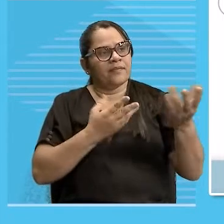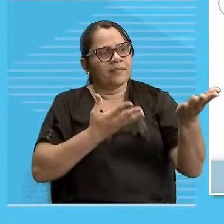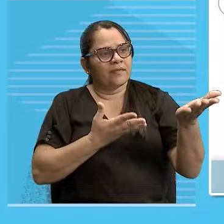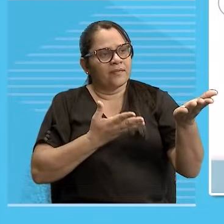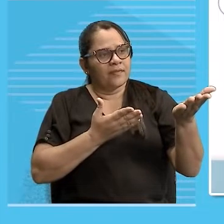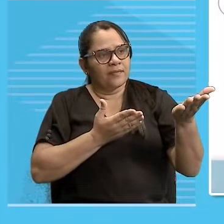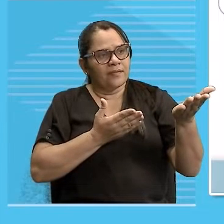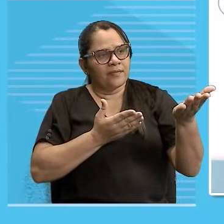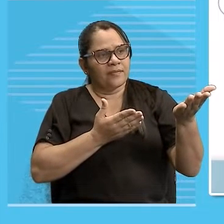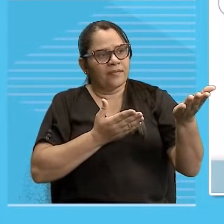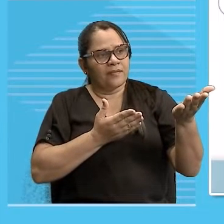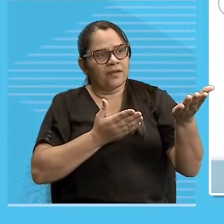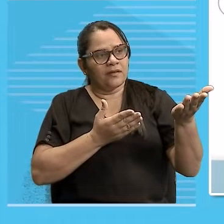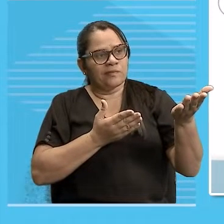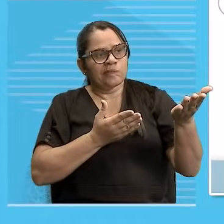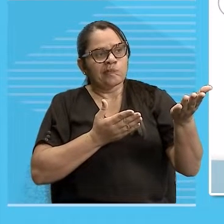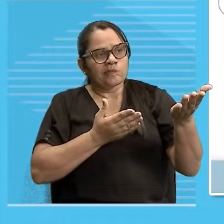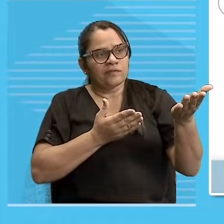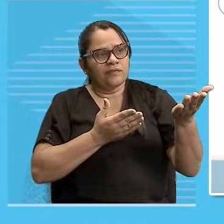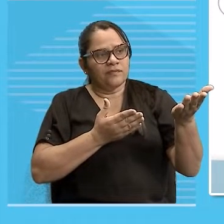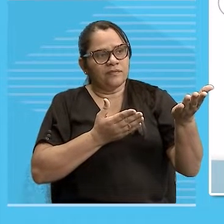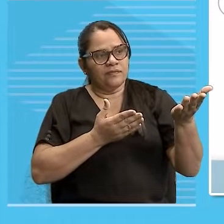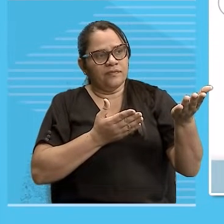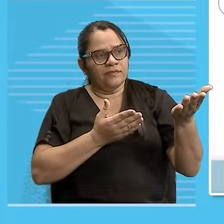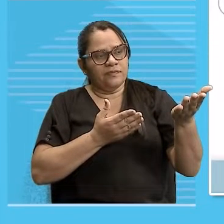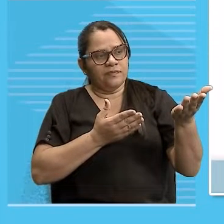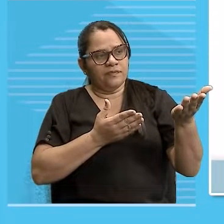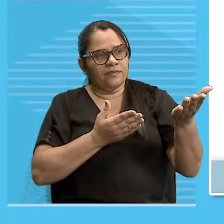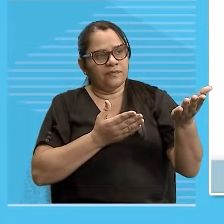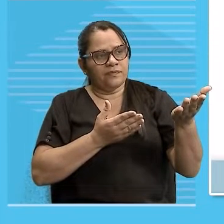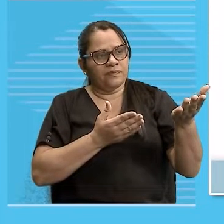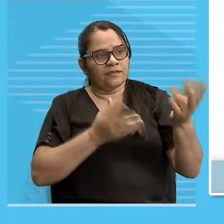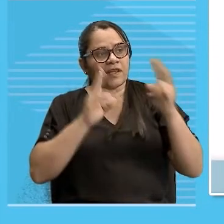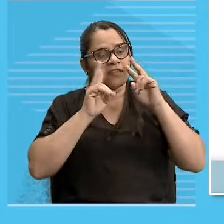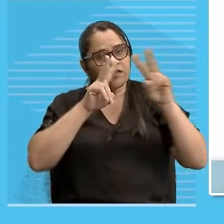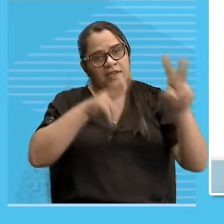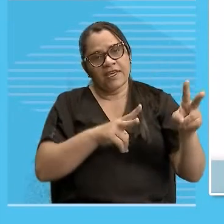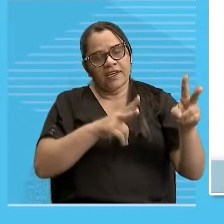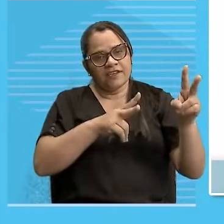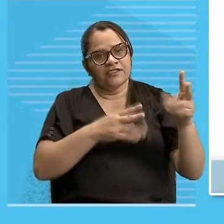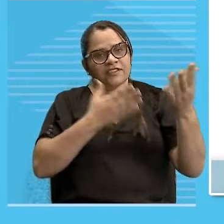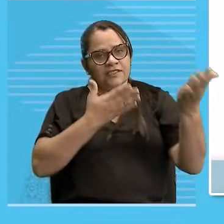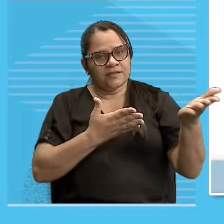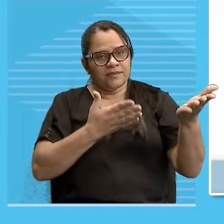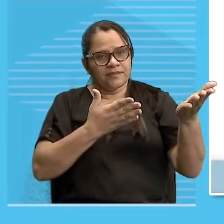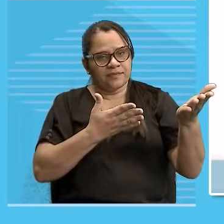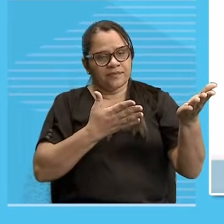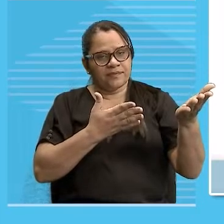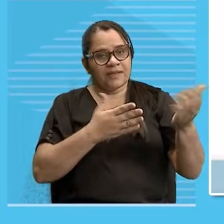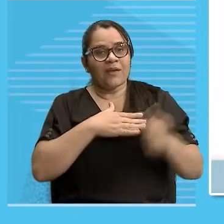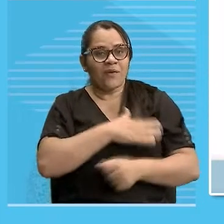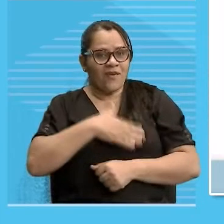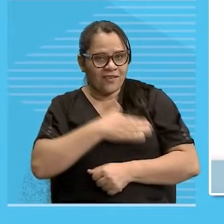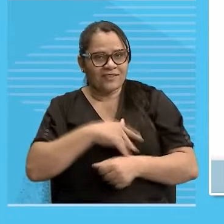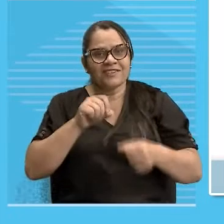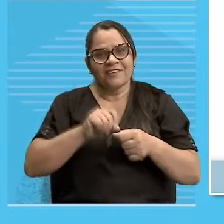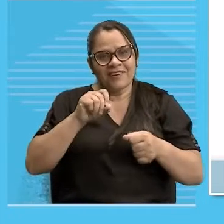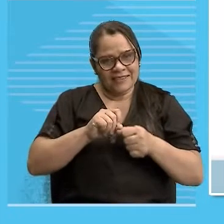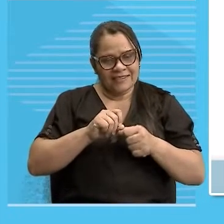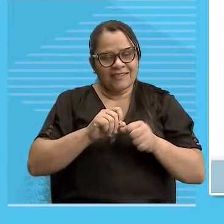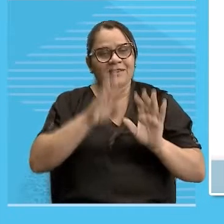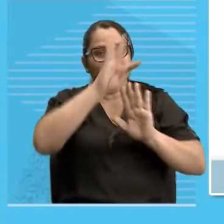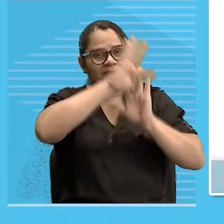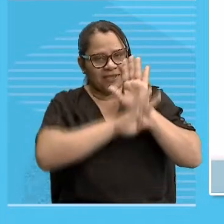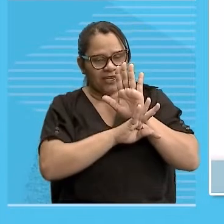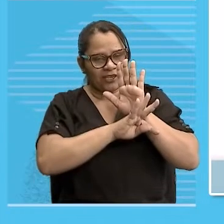para concretizar os nossos conhecimentos. Óbvio que eu adoro trazer de início, né, um texto para a gente